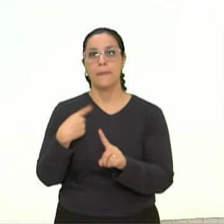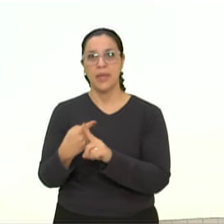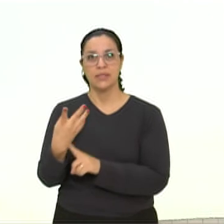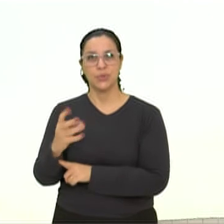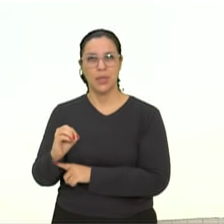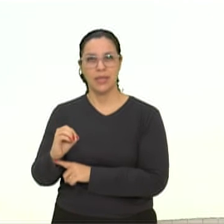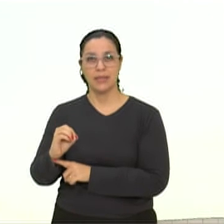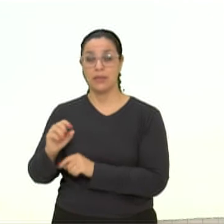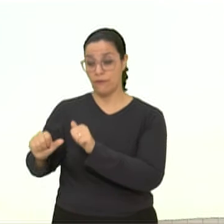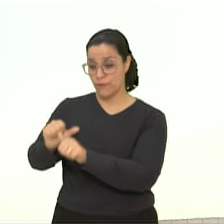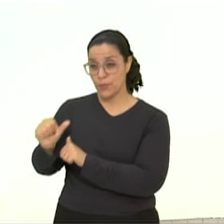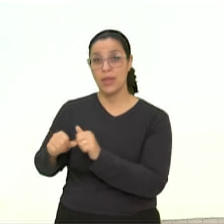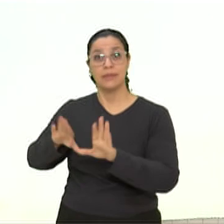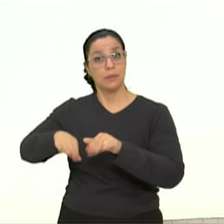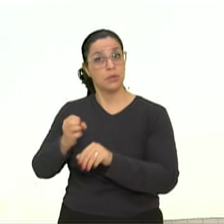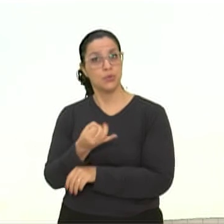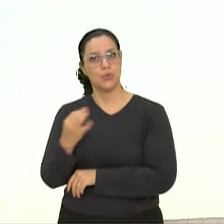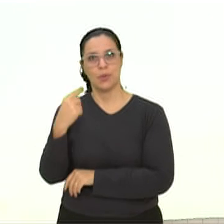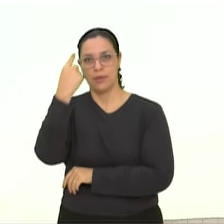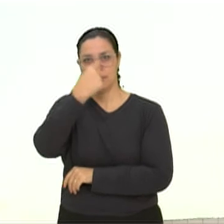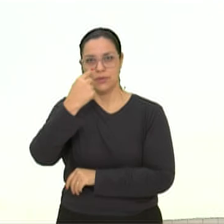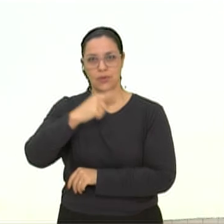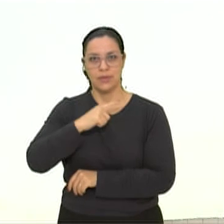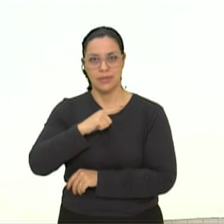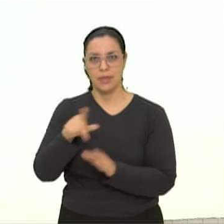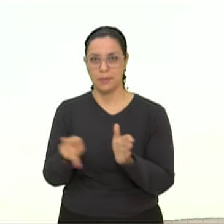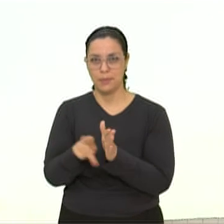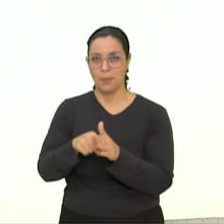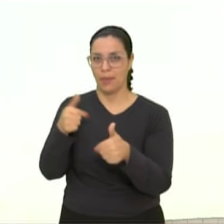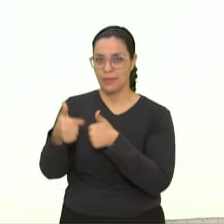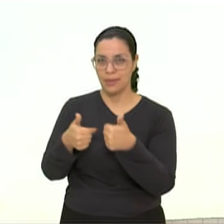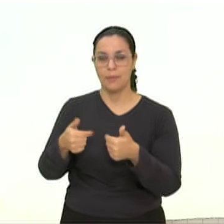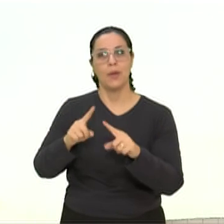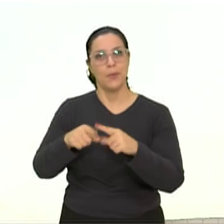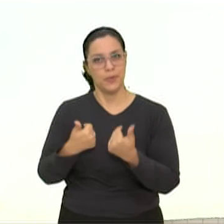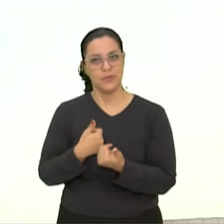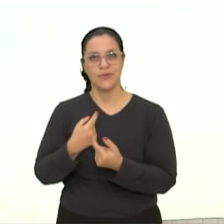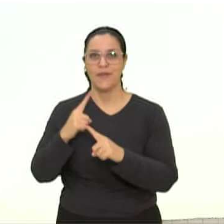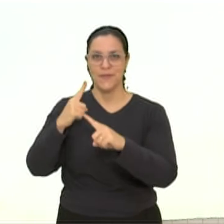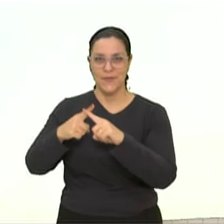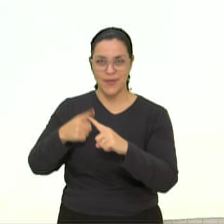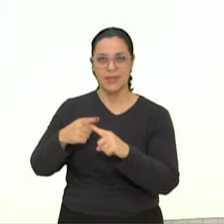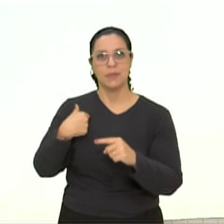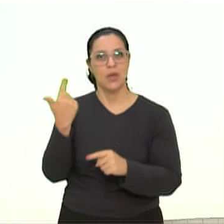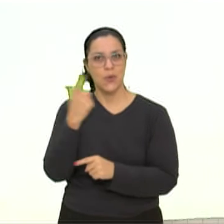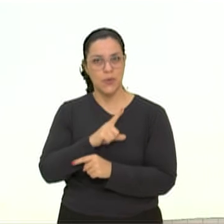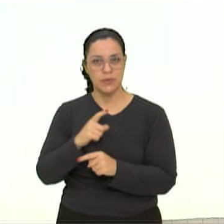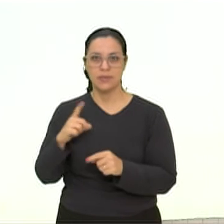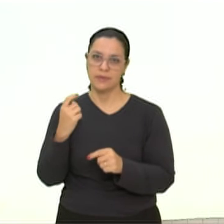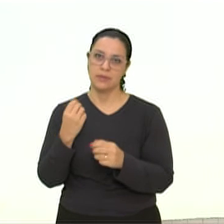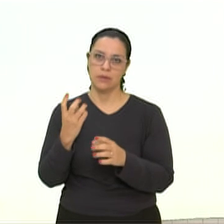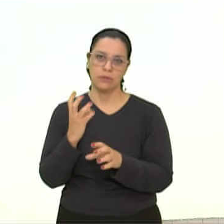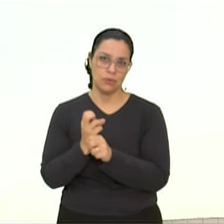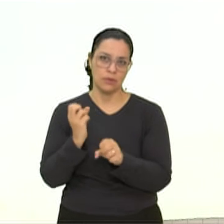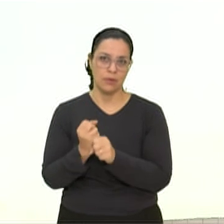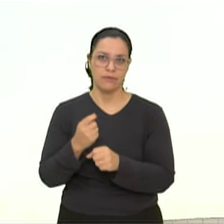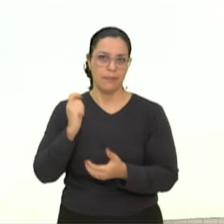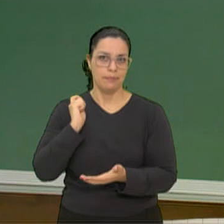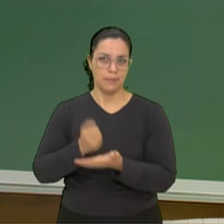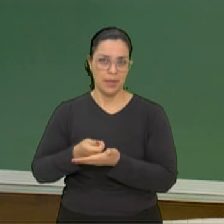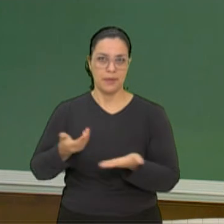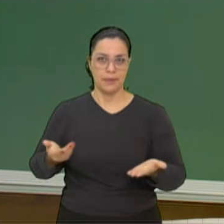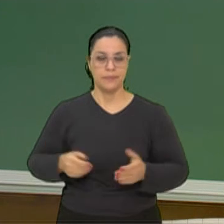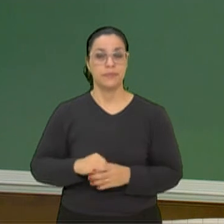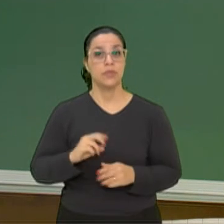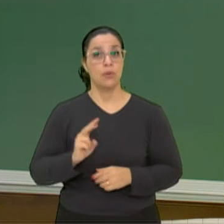o 40 é o angular. Perceba que o 40 está sendo multiplicado por x, até porque é o angular que multiplica o x, ok?